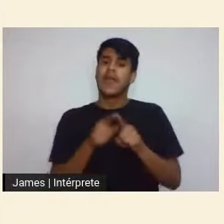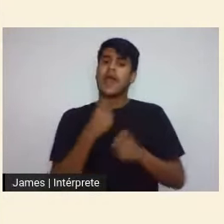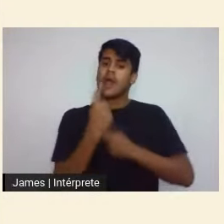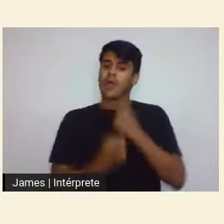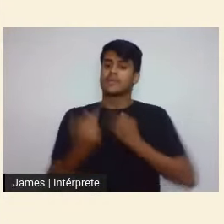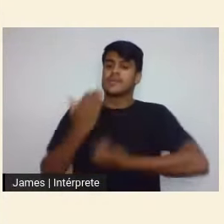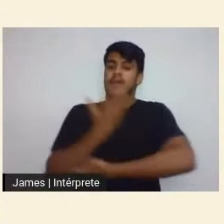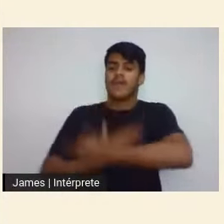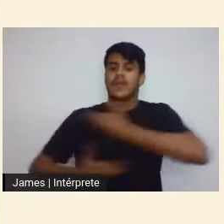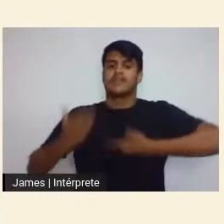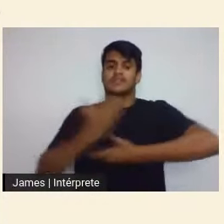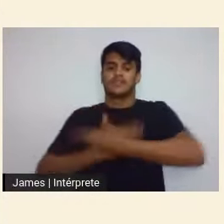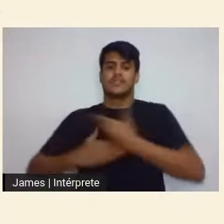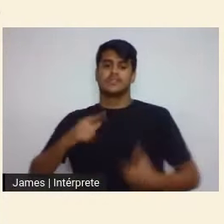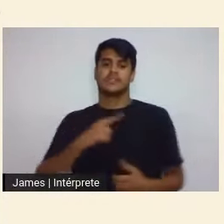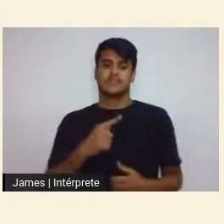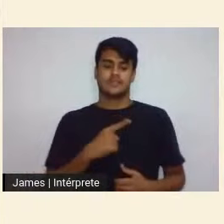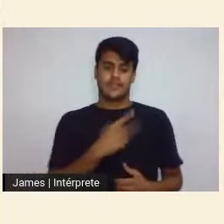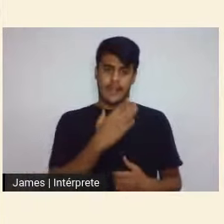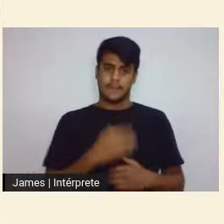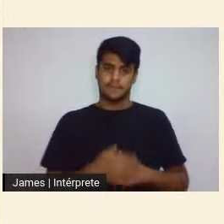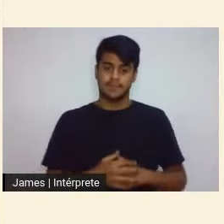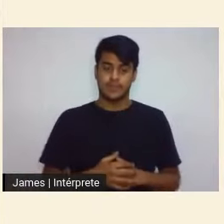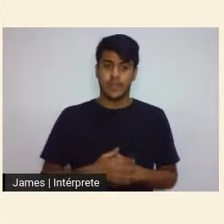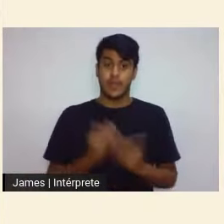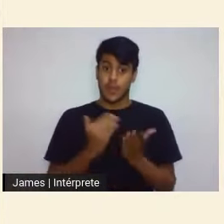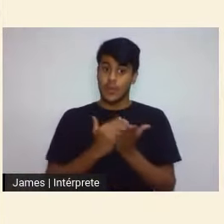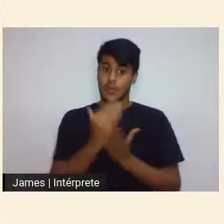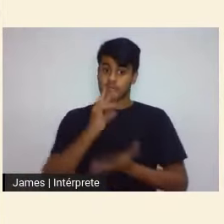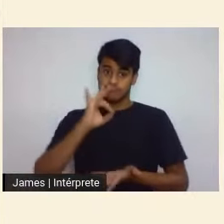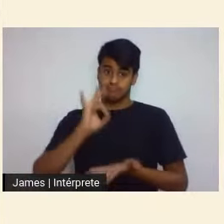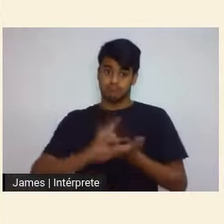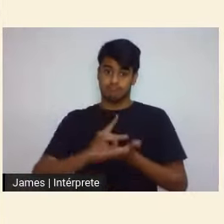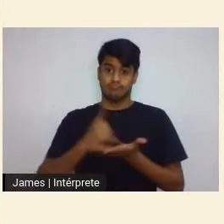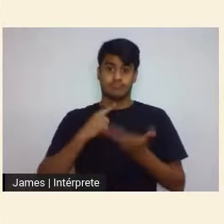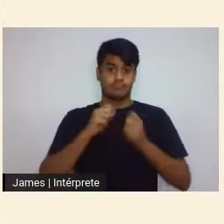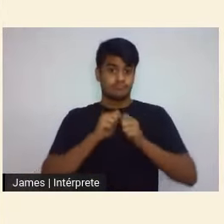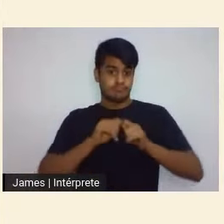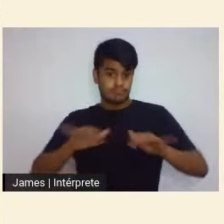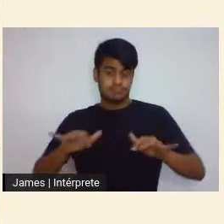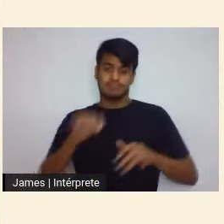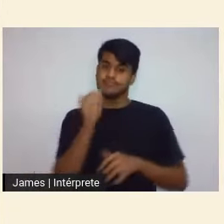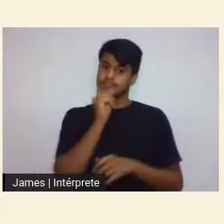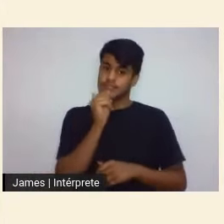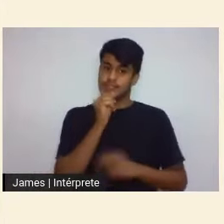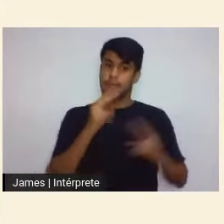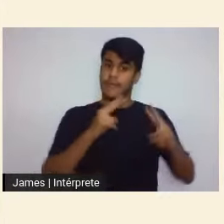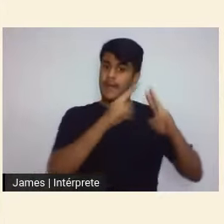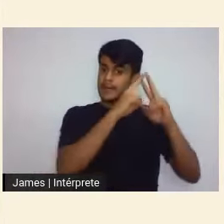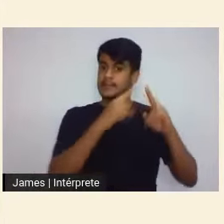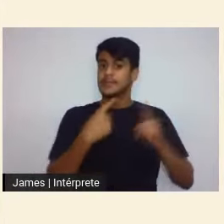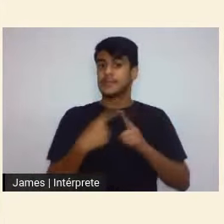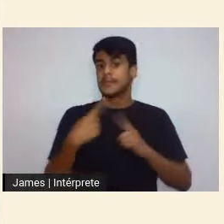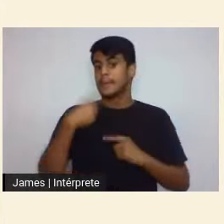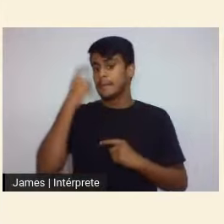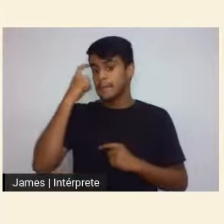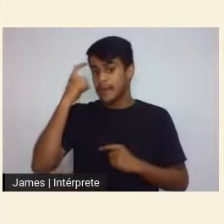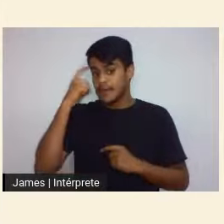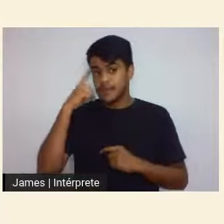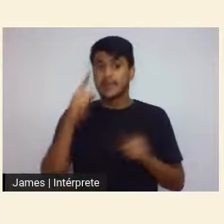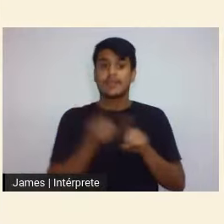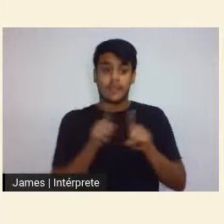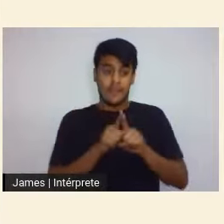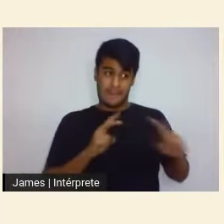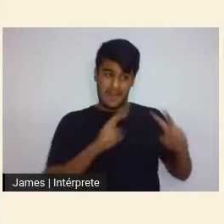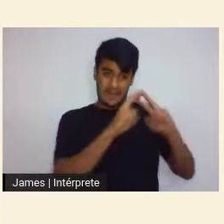originários que se estabeleceram, principalmente divulgavam, porque Paris tem que se pensar que Paris também foi o